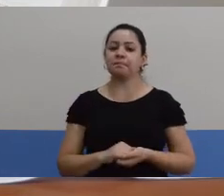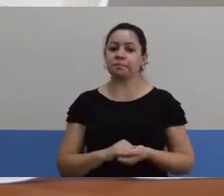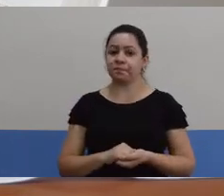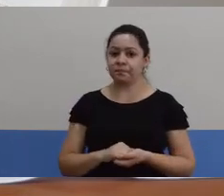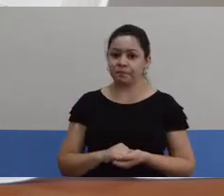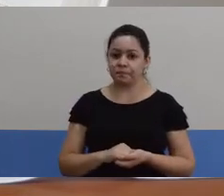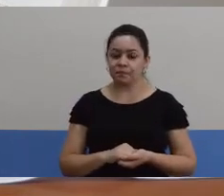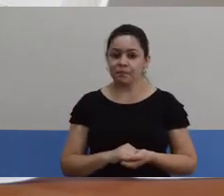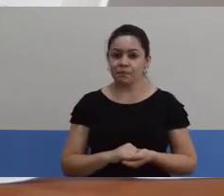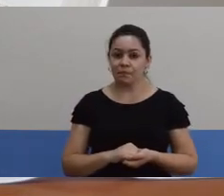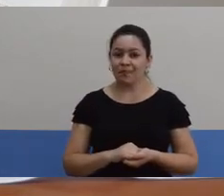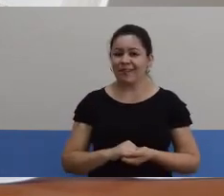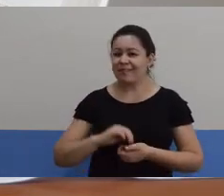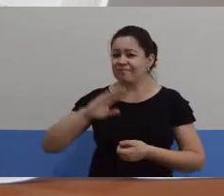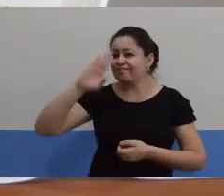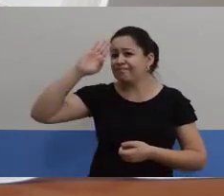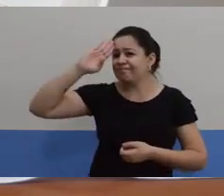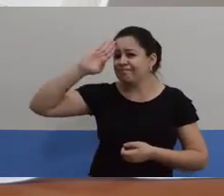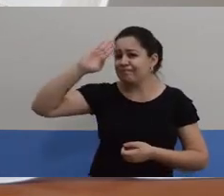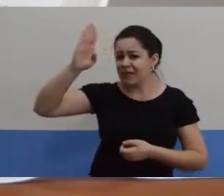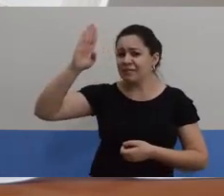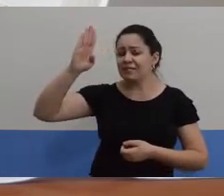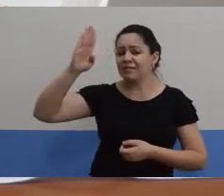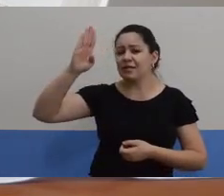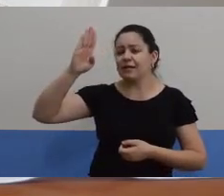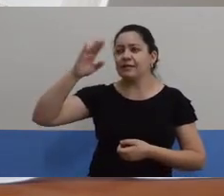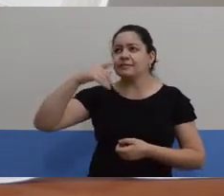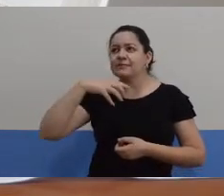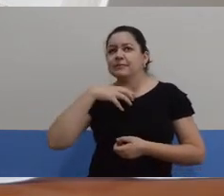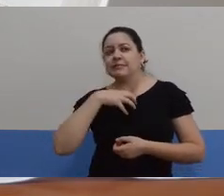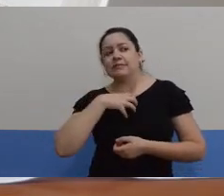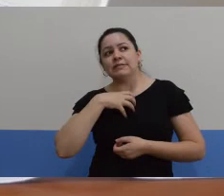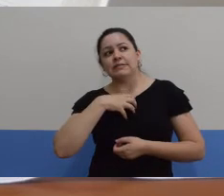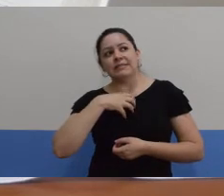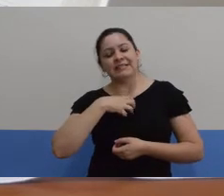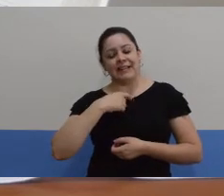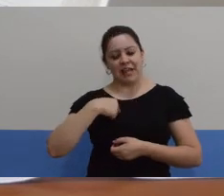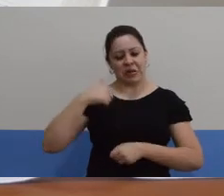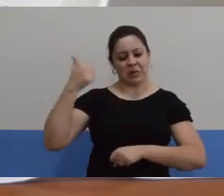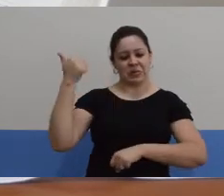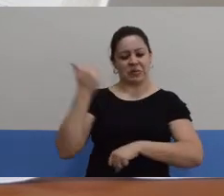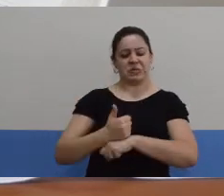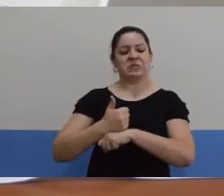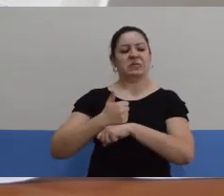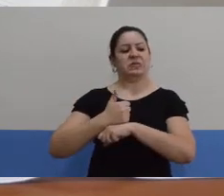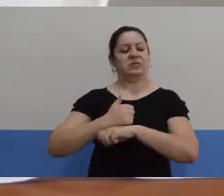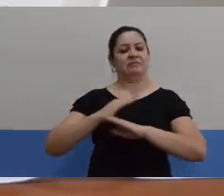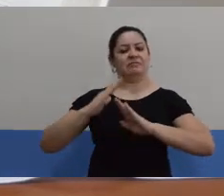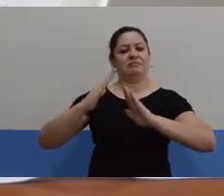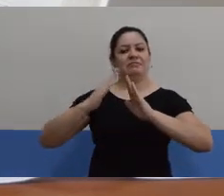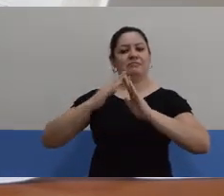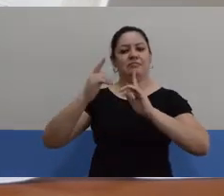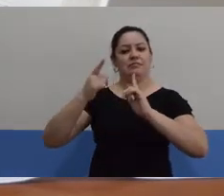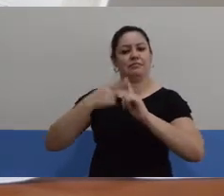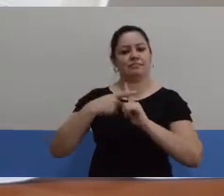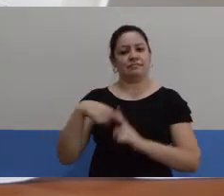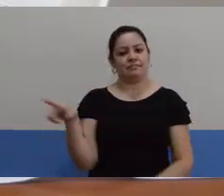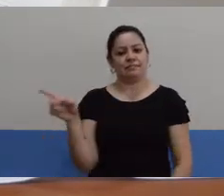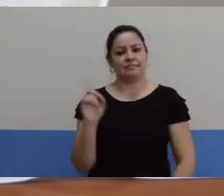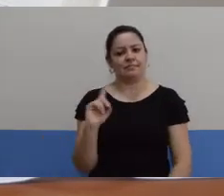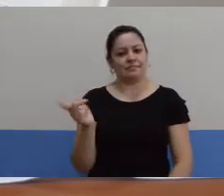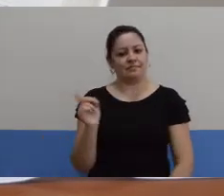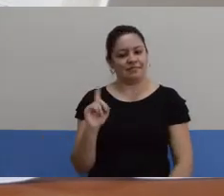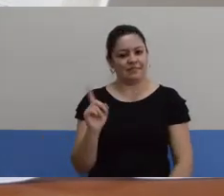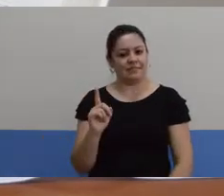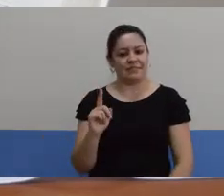o essencial é que eu não me sinta o dono da igreja, é que eu não me sinta o